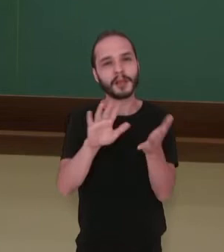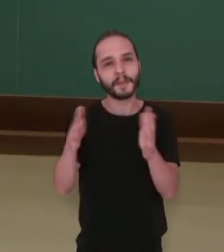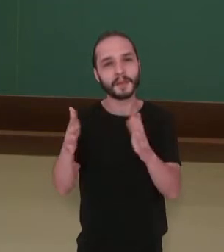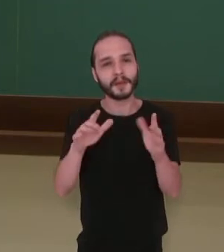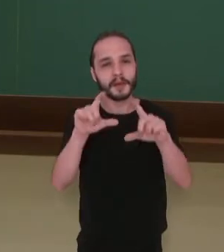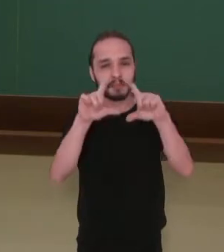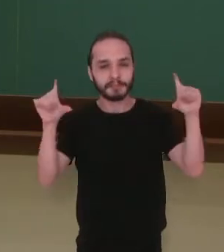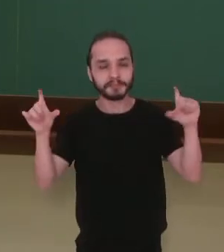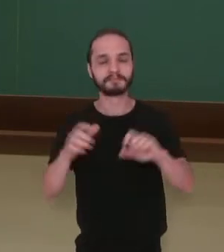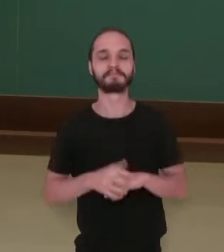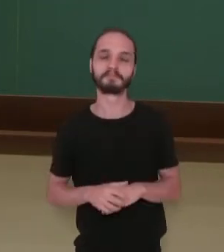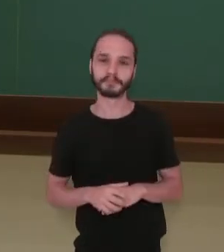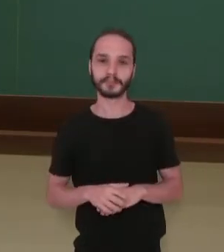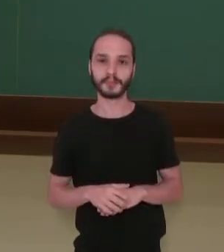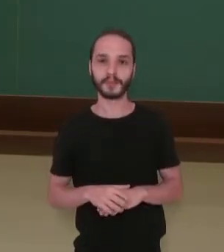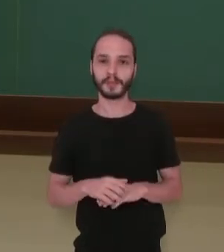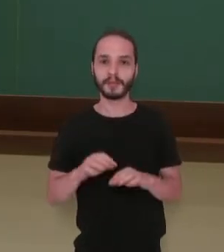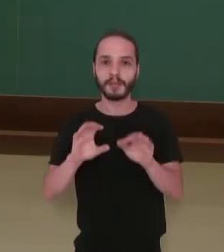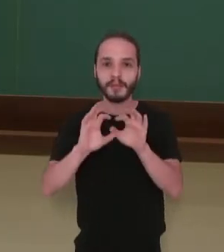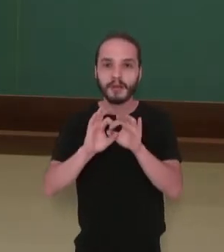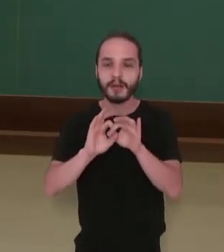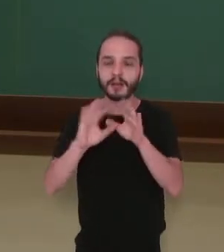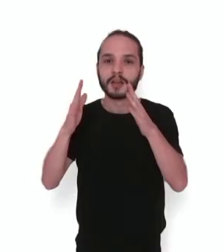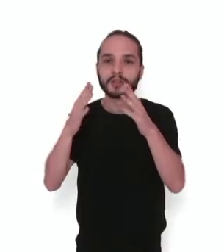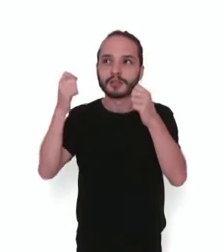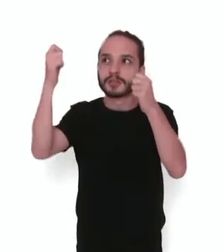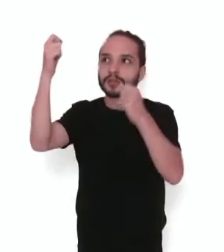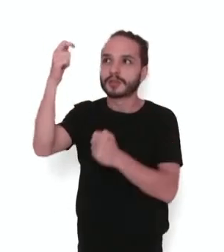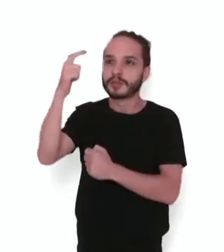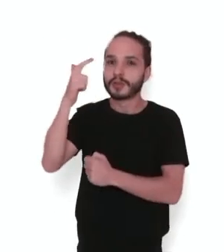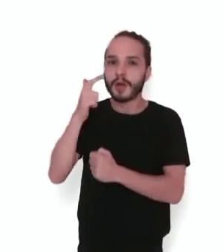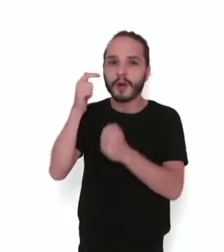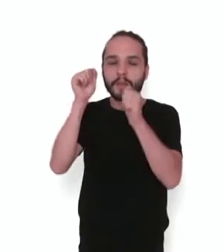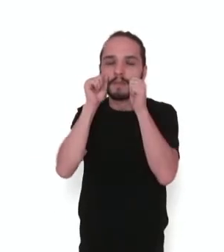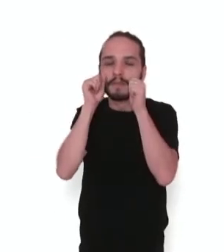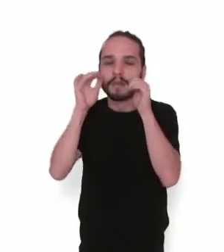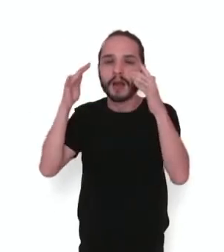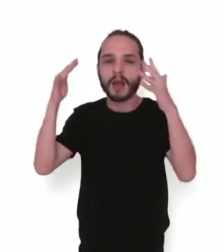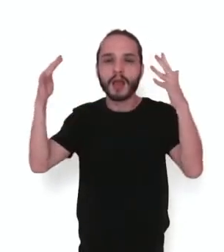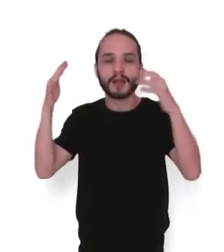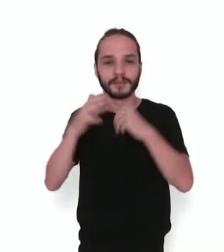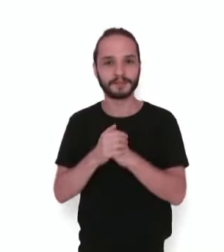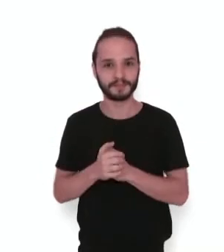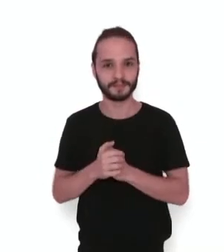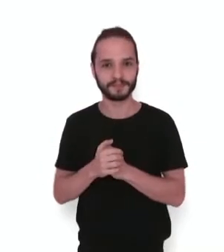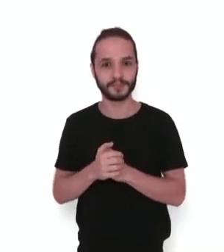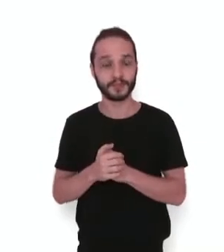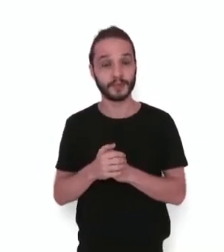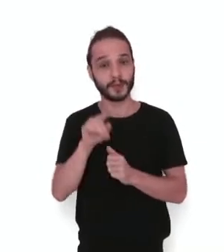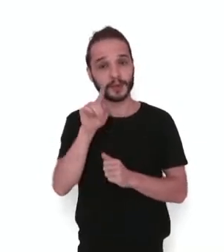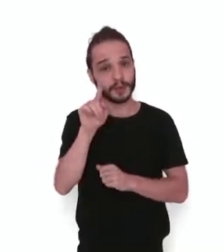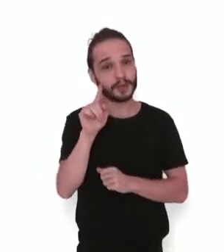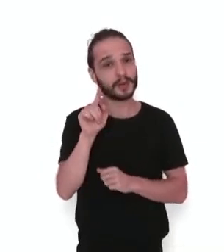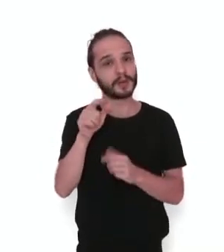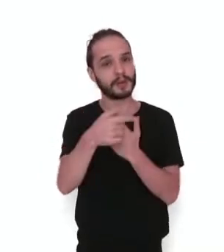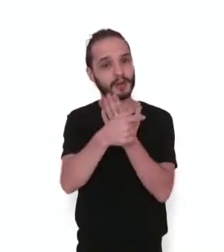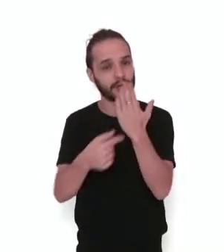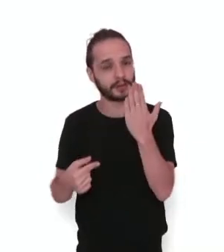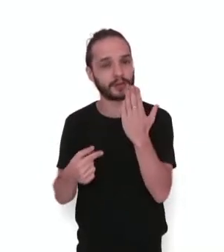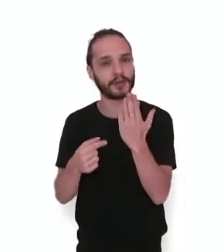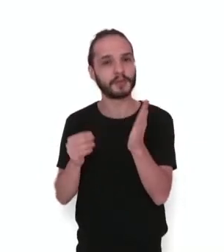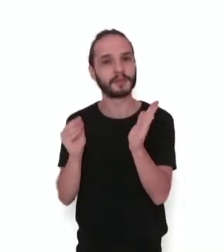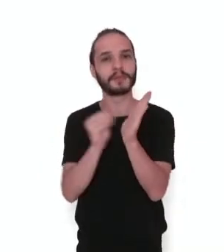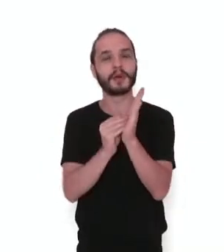ó. Deixe a luz do sol brilhar no céu do seu olhar. Uma vez que o escritor atribui um céu